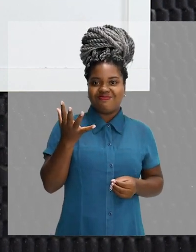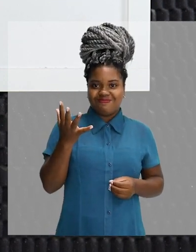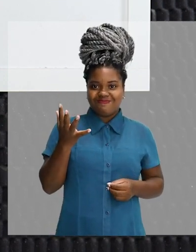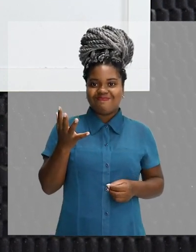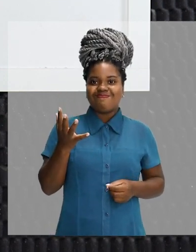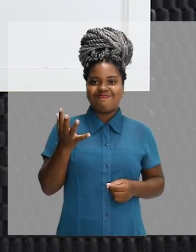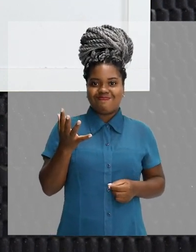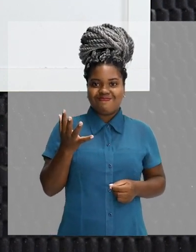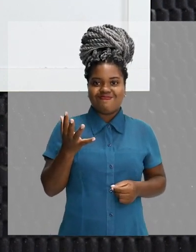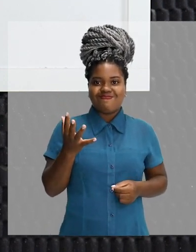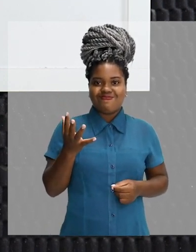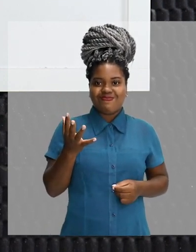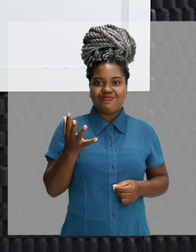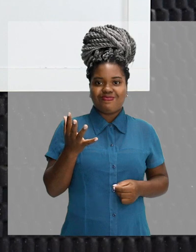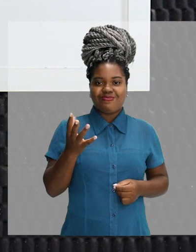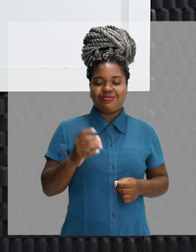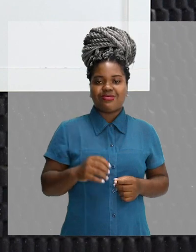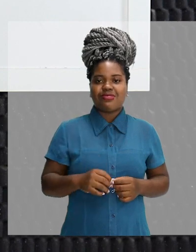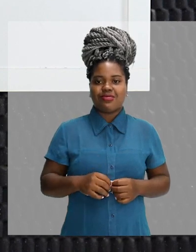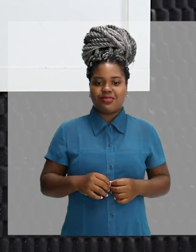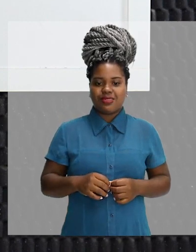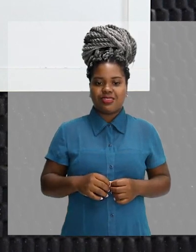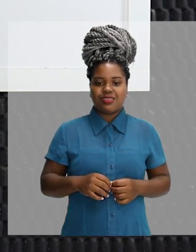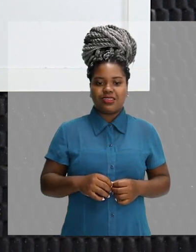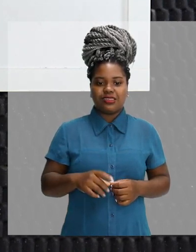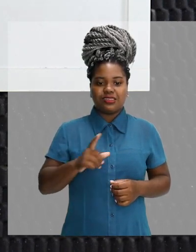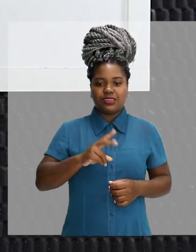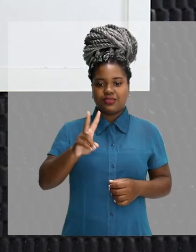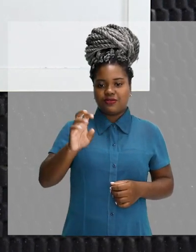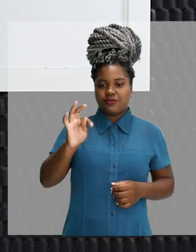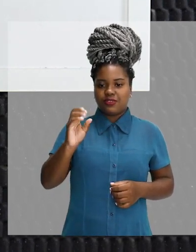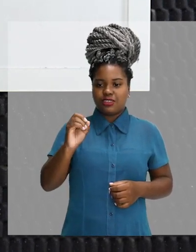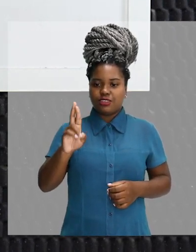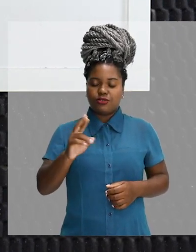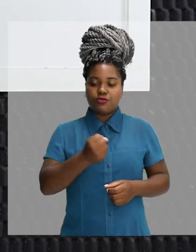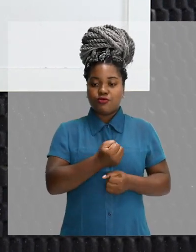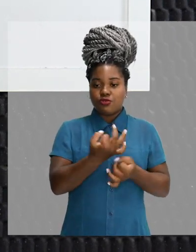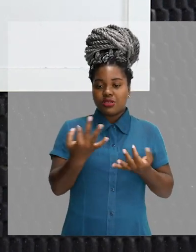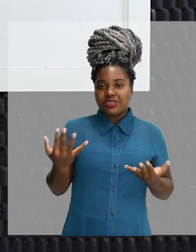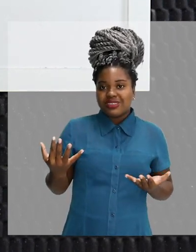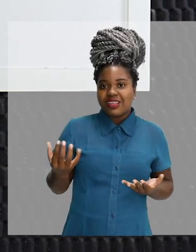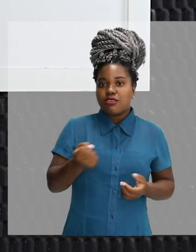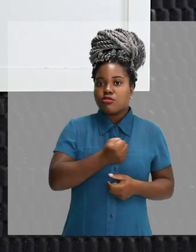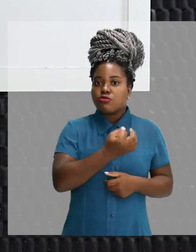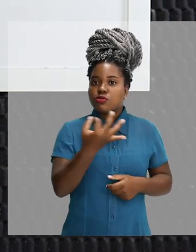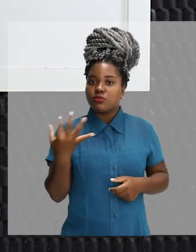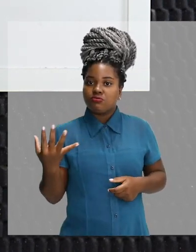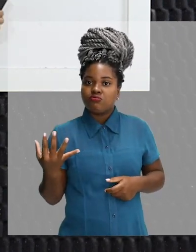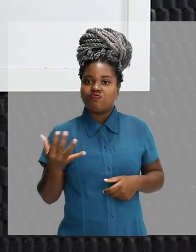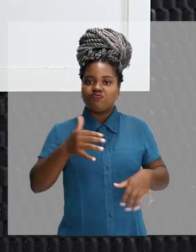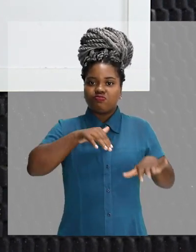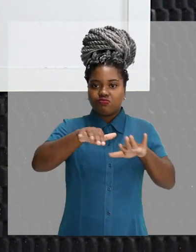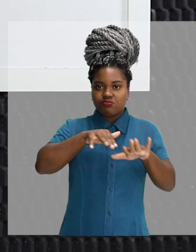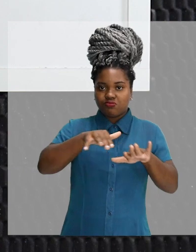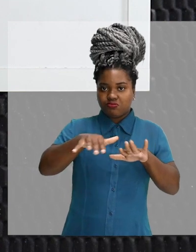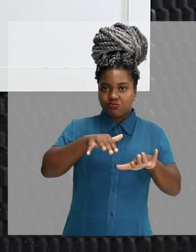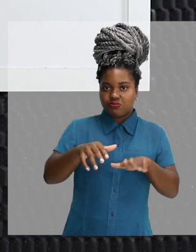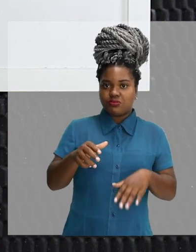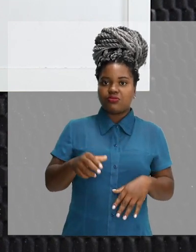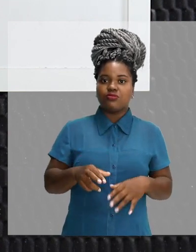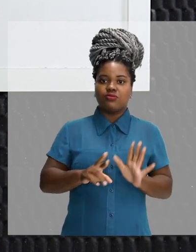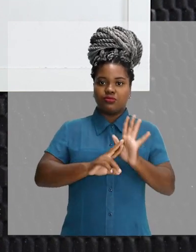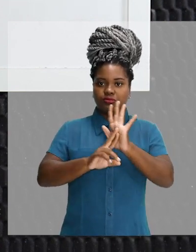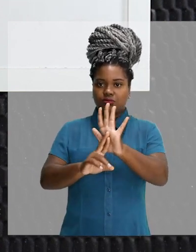está configurado esse vetor quantidade de movimento, certo? Então,